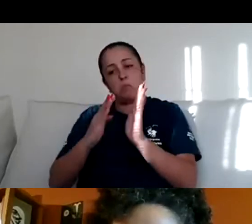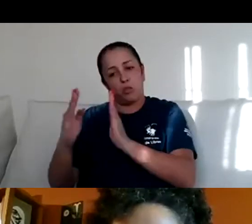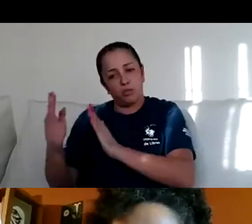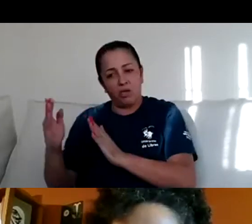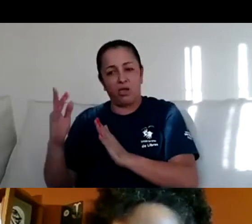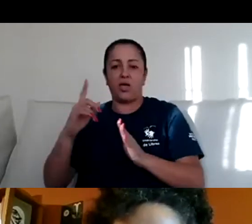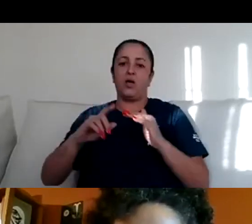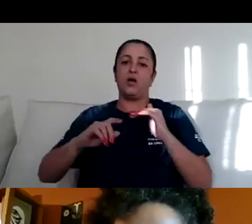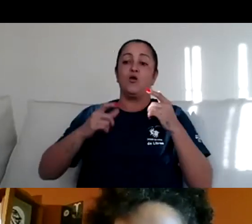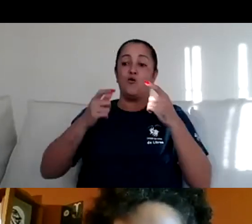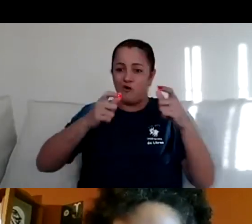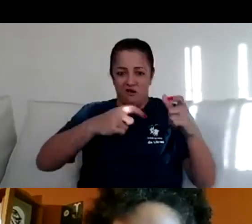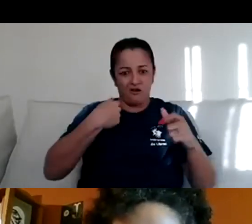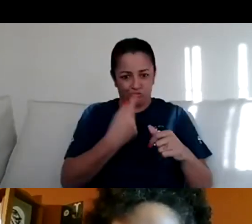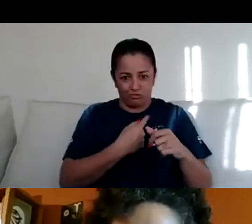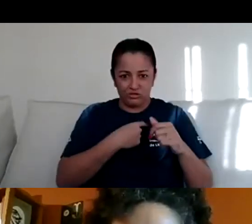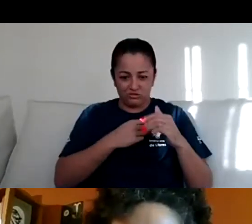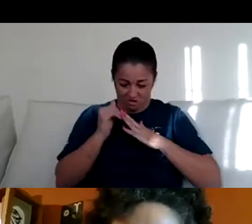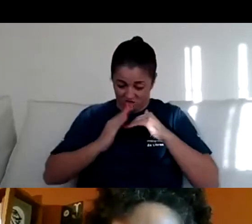ter essa